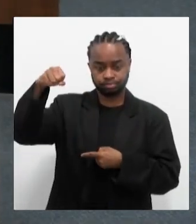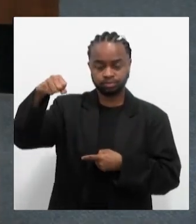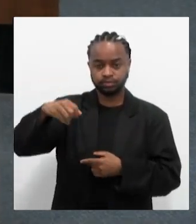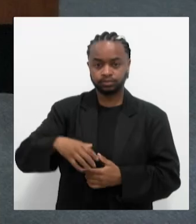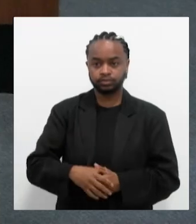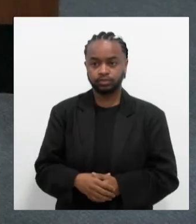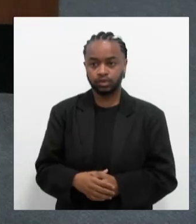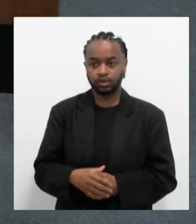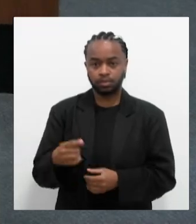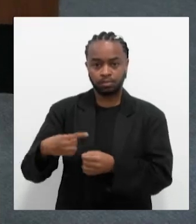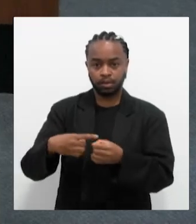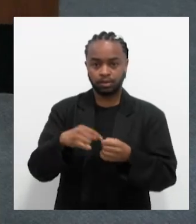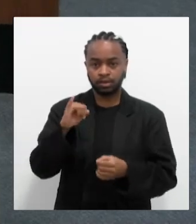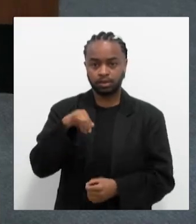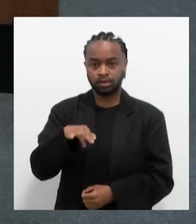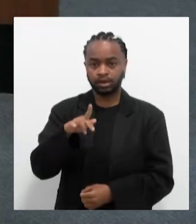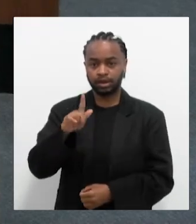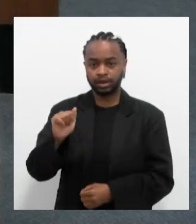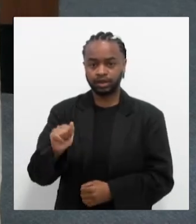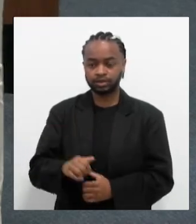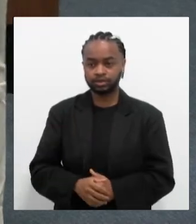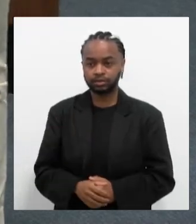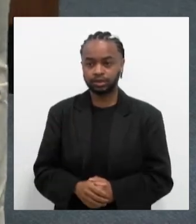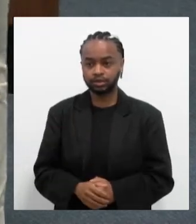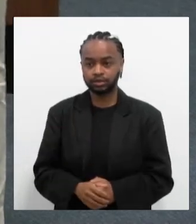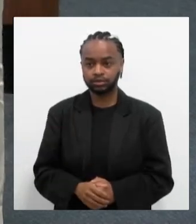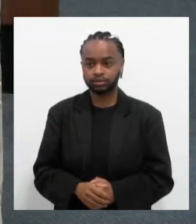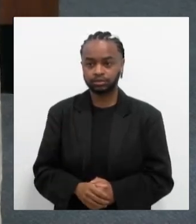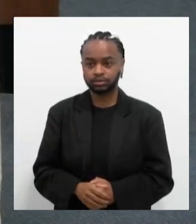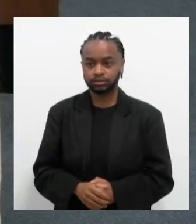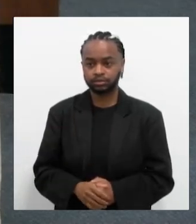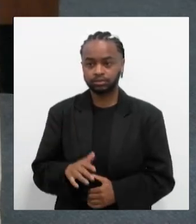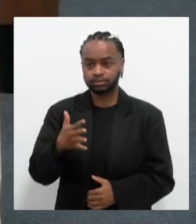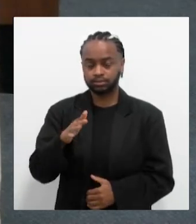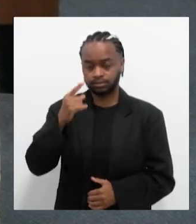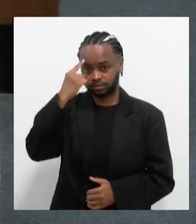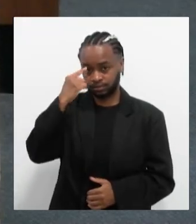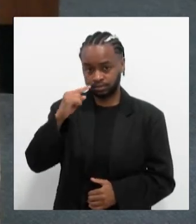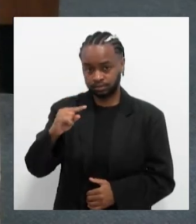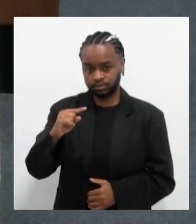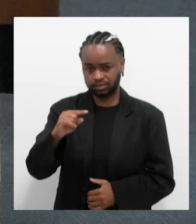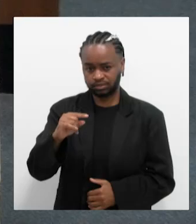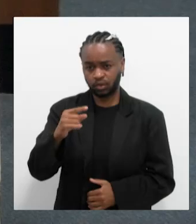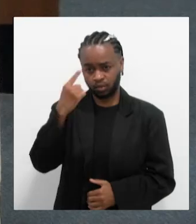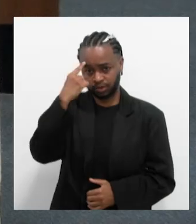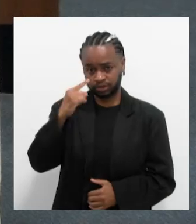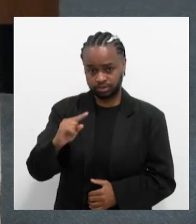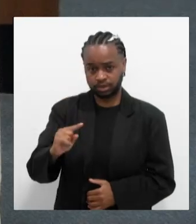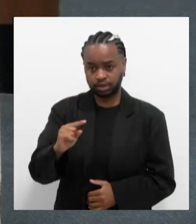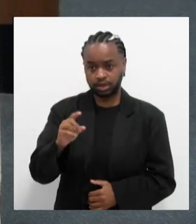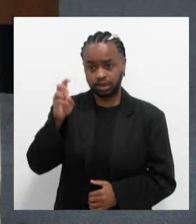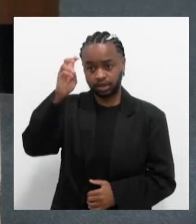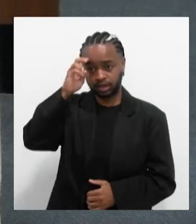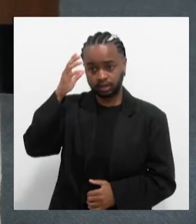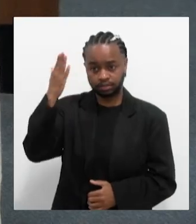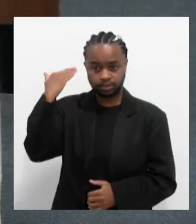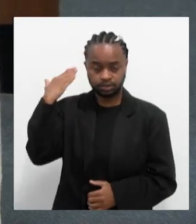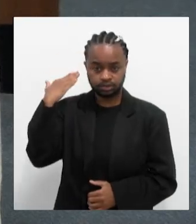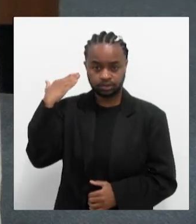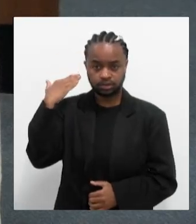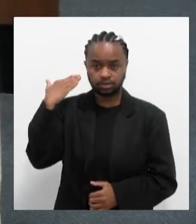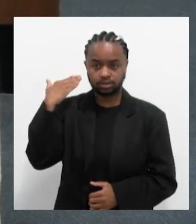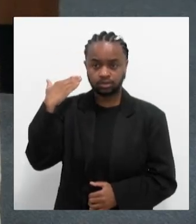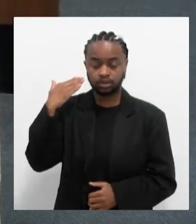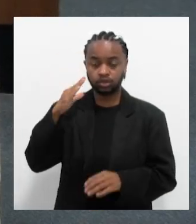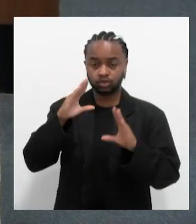no bairro do Ingá, em Niterói, e não faz nem uma semana, faz uma semana, na quinta-feira da semana passada,